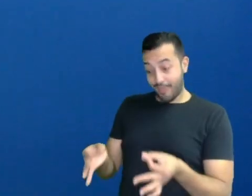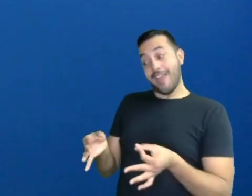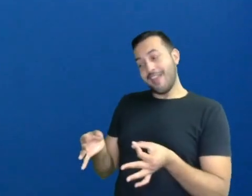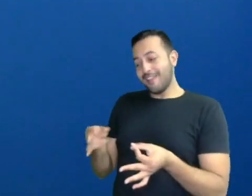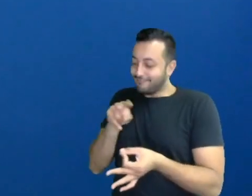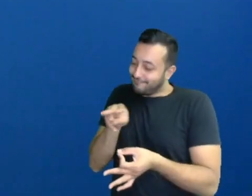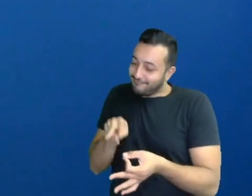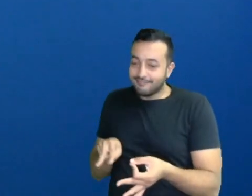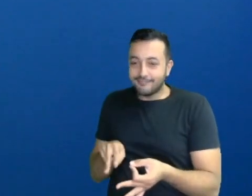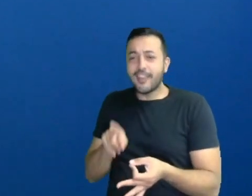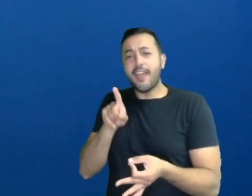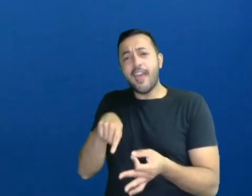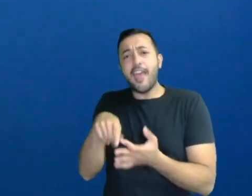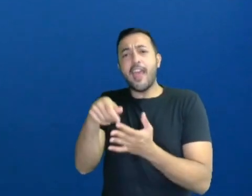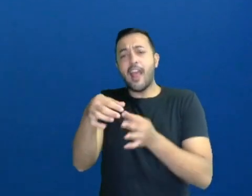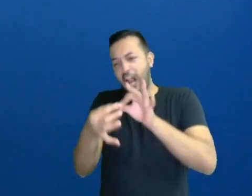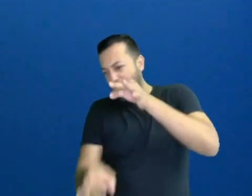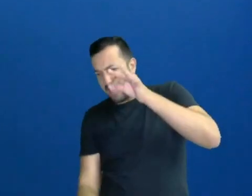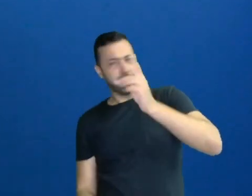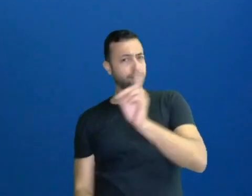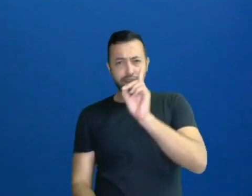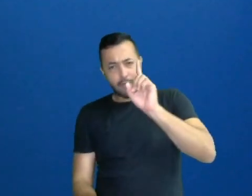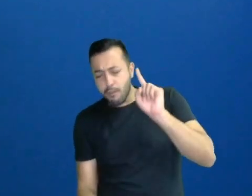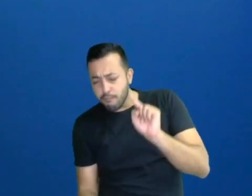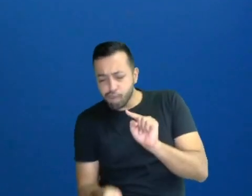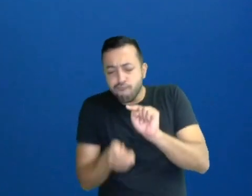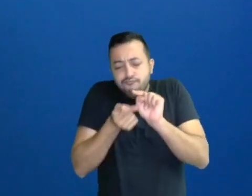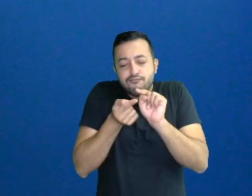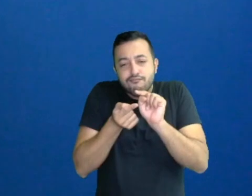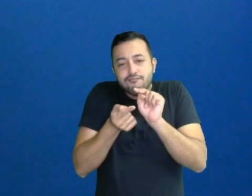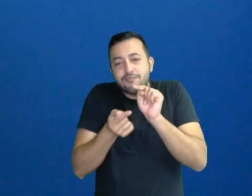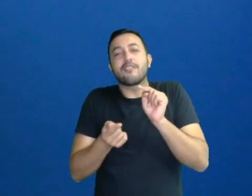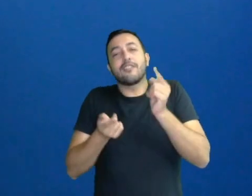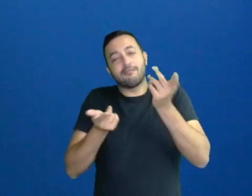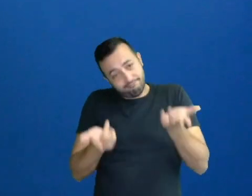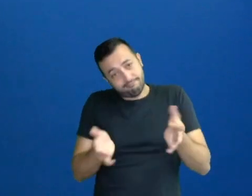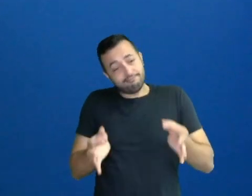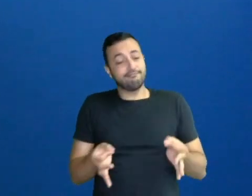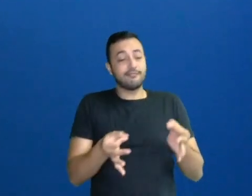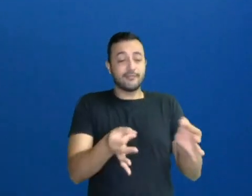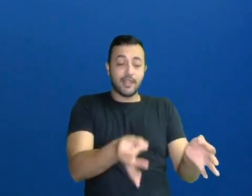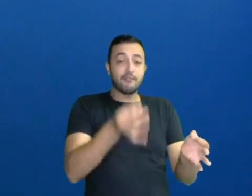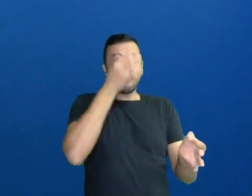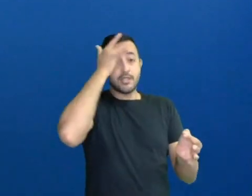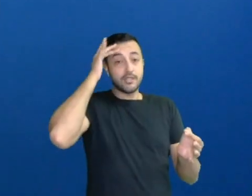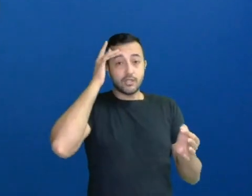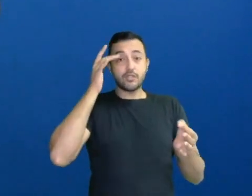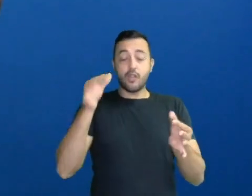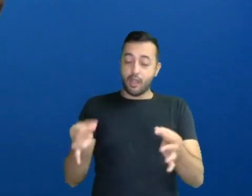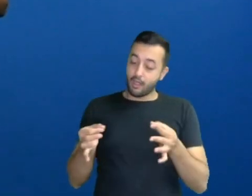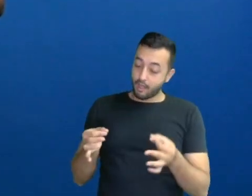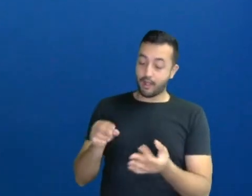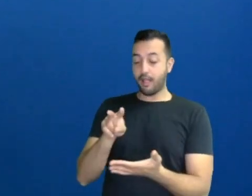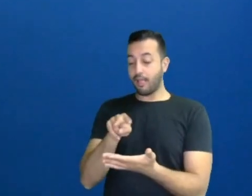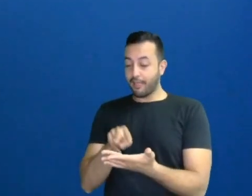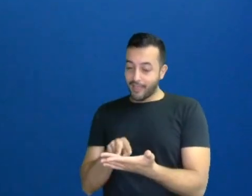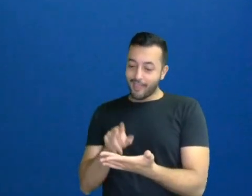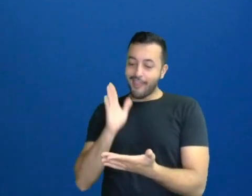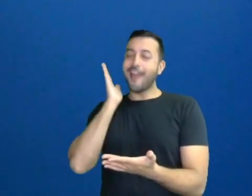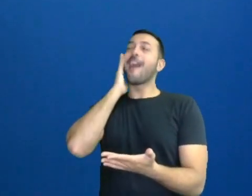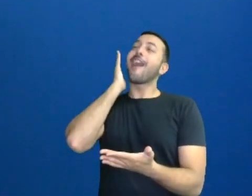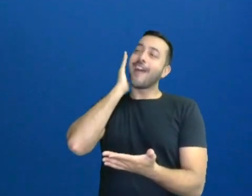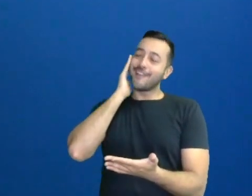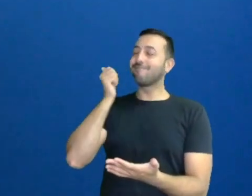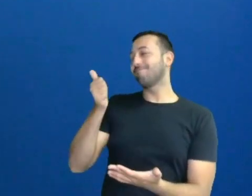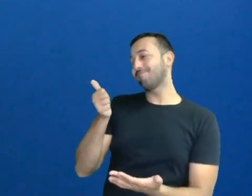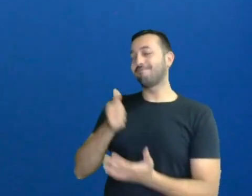curto a gente deixa né para outras pessoas para que essas pessoas possam ficar cientes aquilo